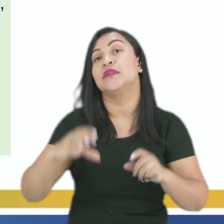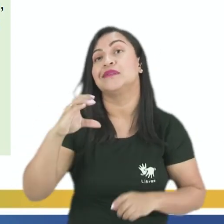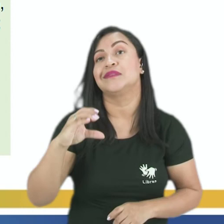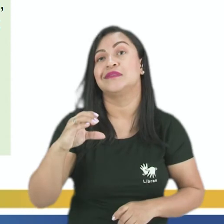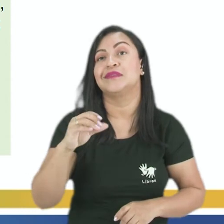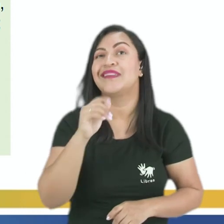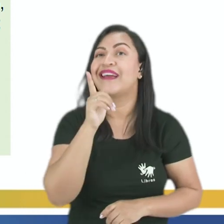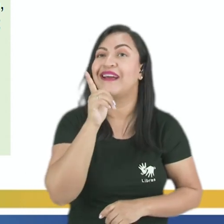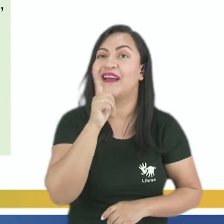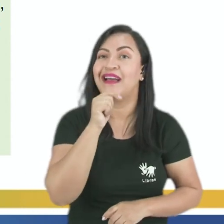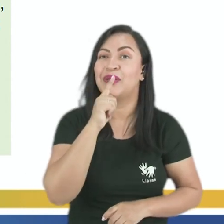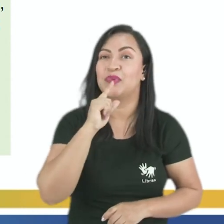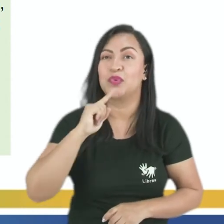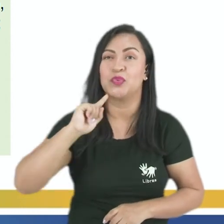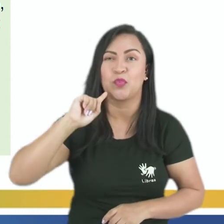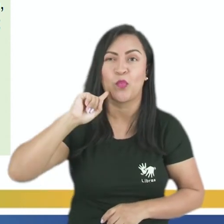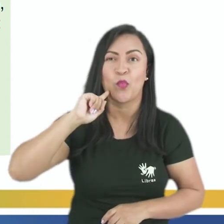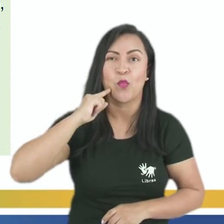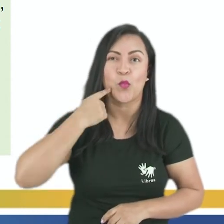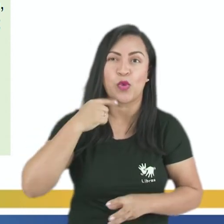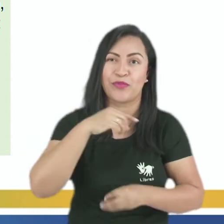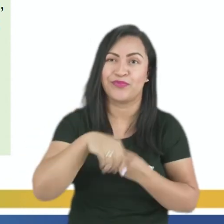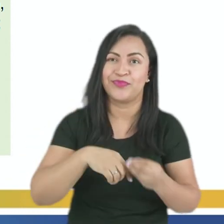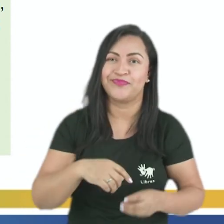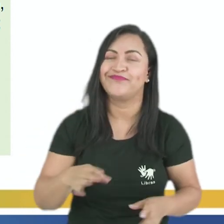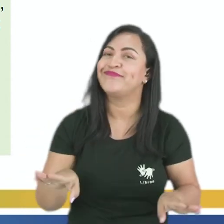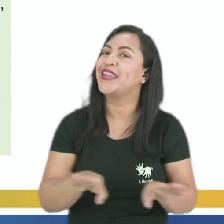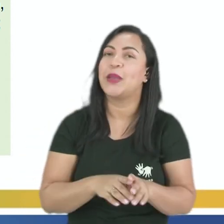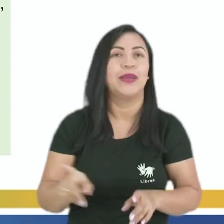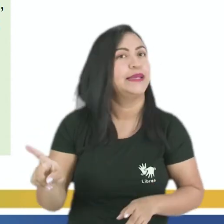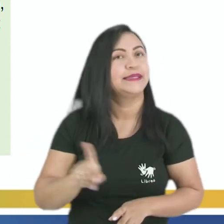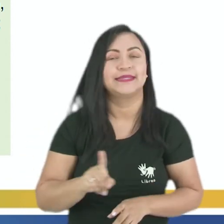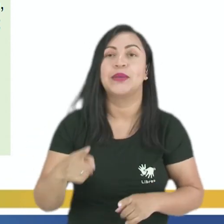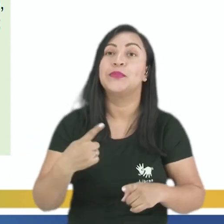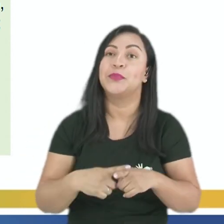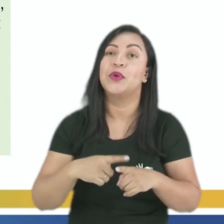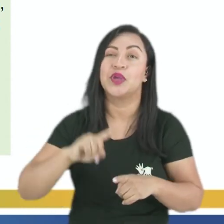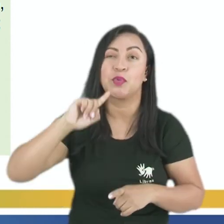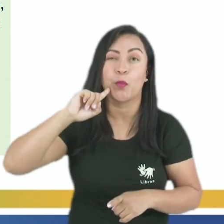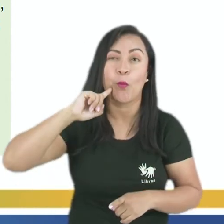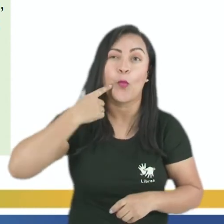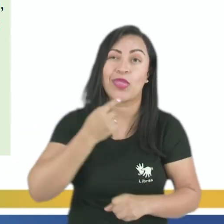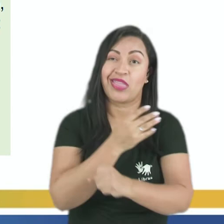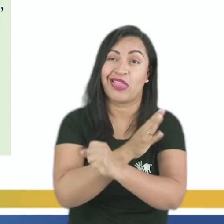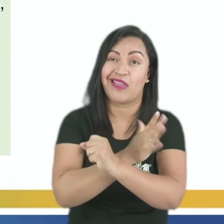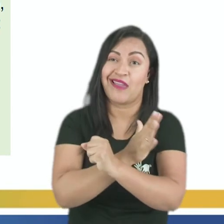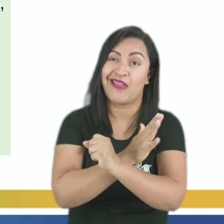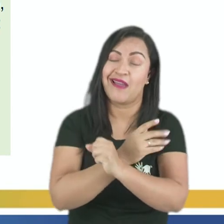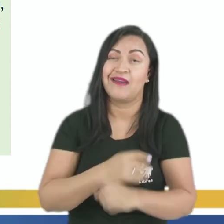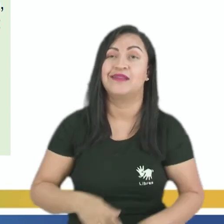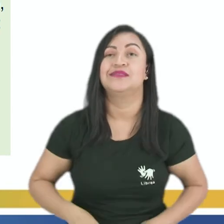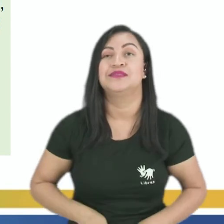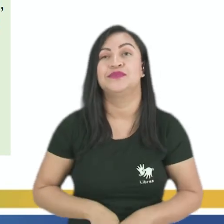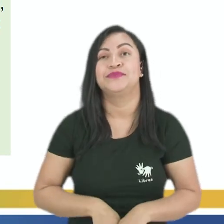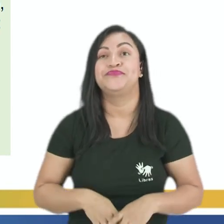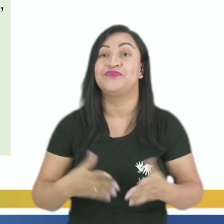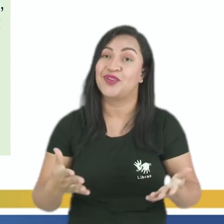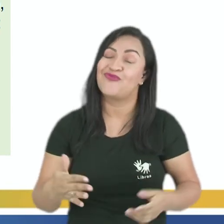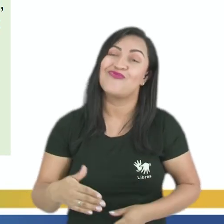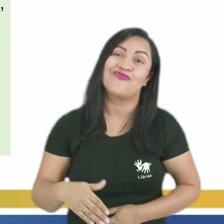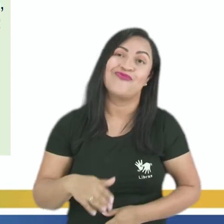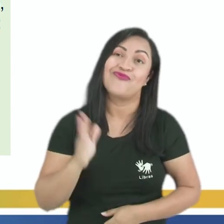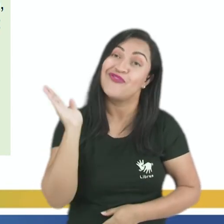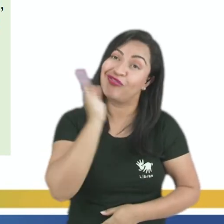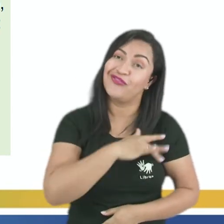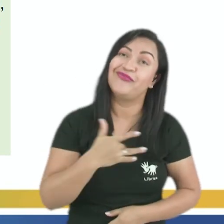C, água com limão? Também não, porque o limão ele tem a presença de um ácido que nós chamamos de ácido cítrico, que